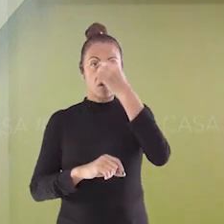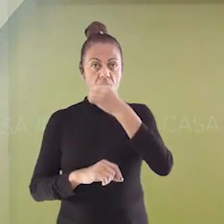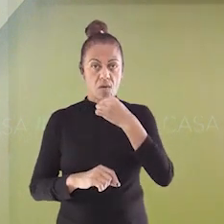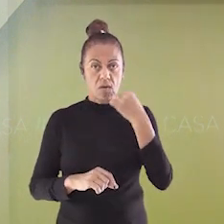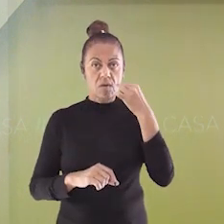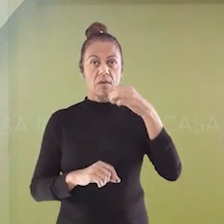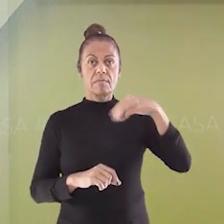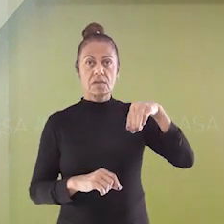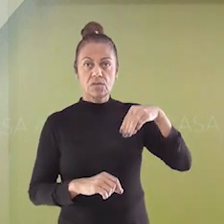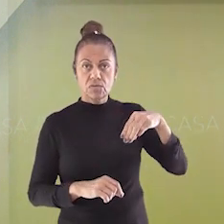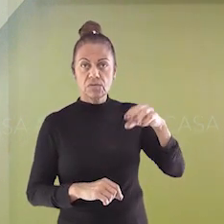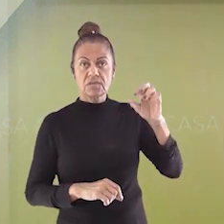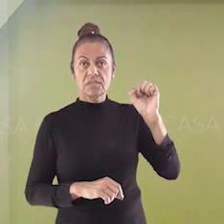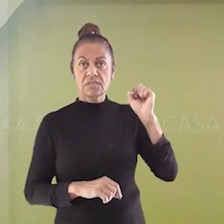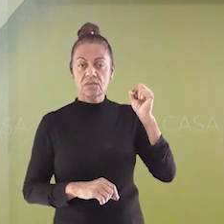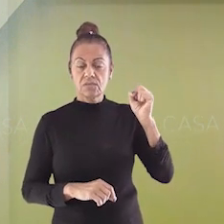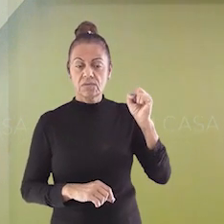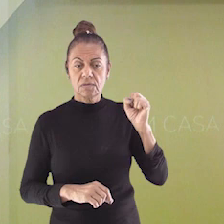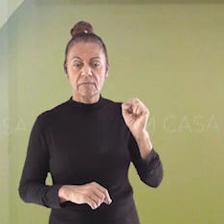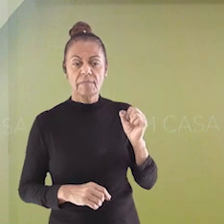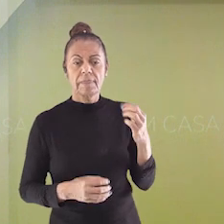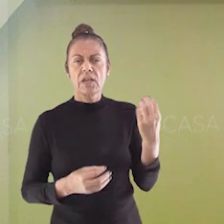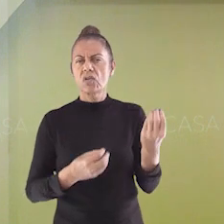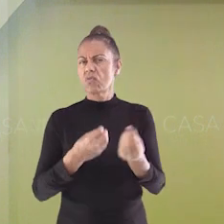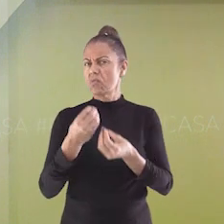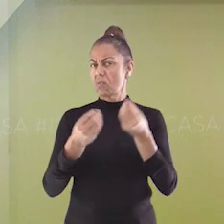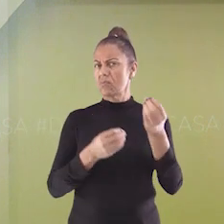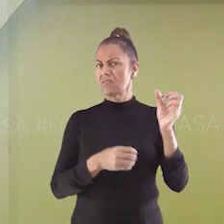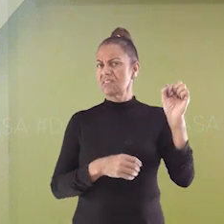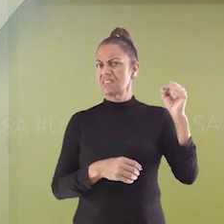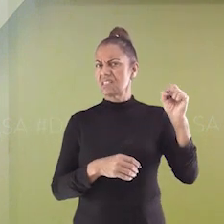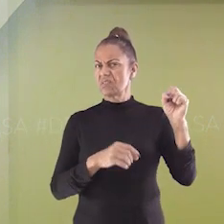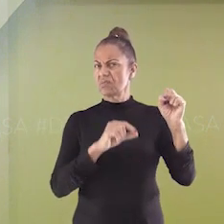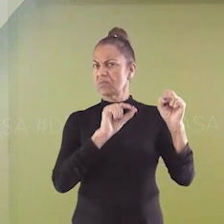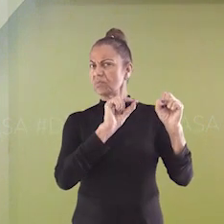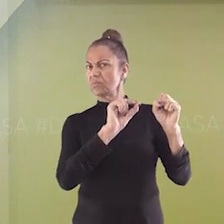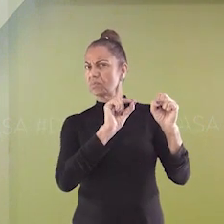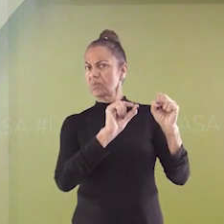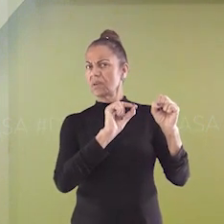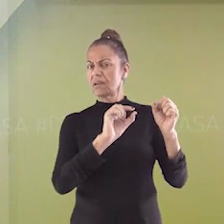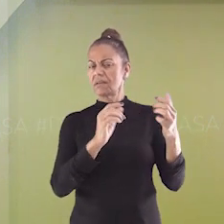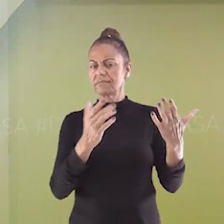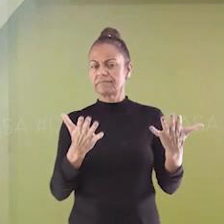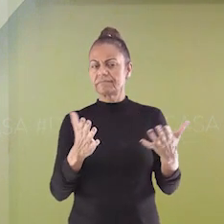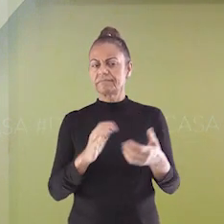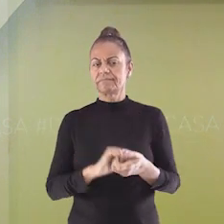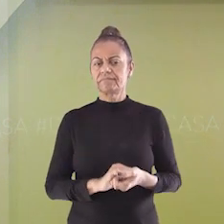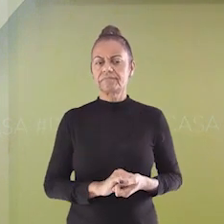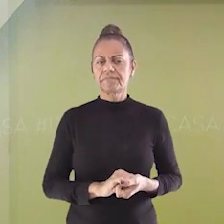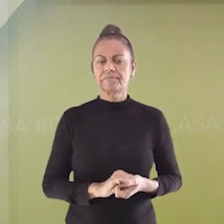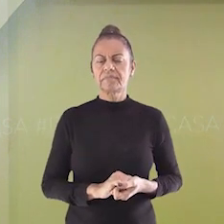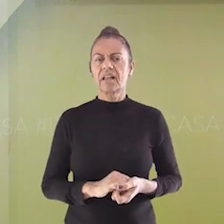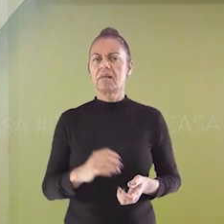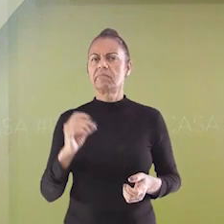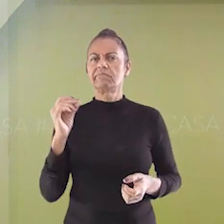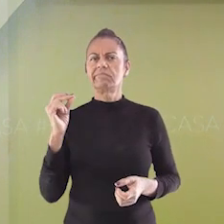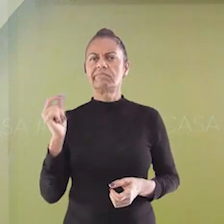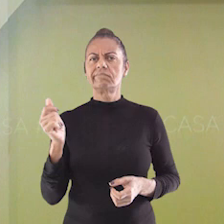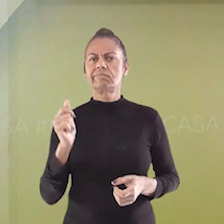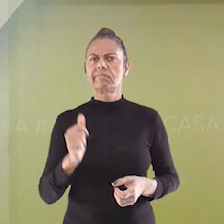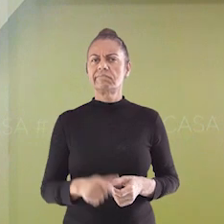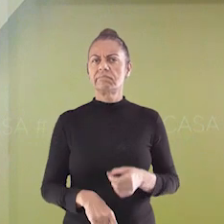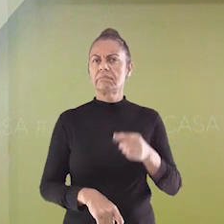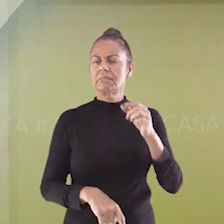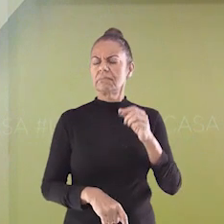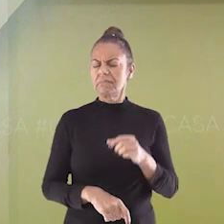Como sabemos que é um segundo? Piscar de olho é um segundo. Estalar de um dedo também.